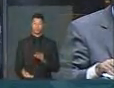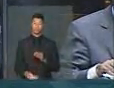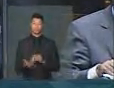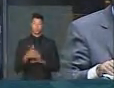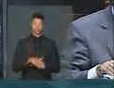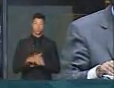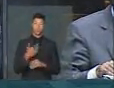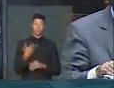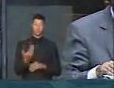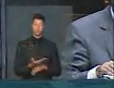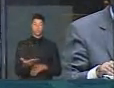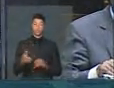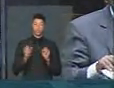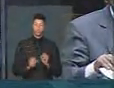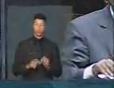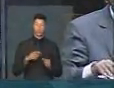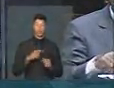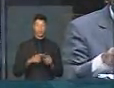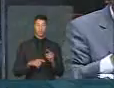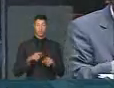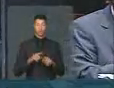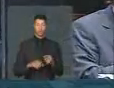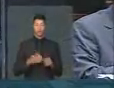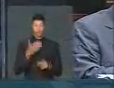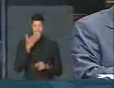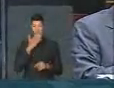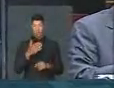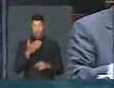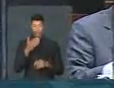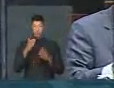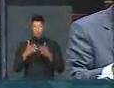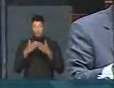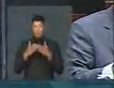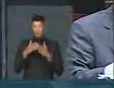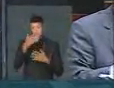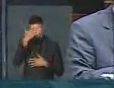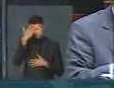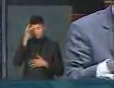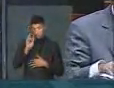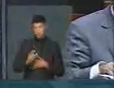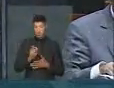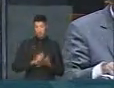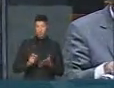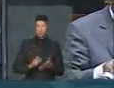ingressem e que nós possamos ter conteúdo. Então, pediria, apelaria para que assinasse o emendamento.